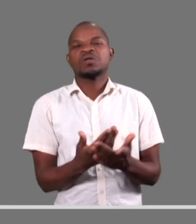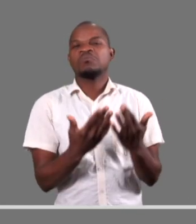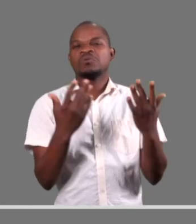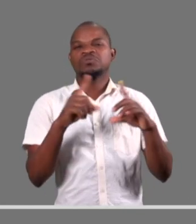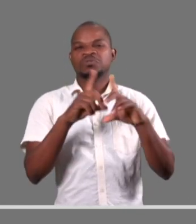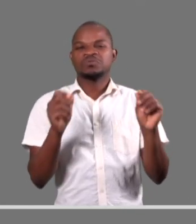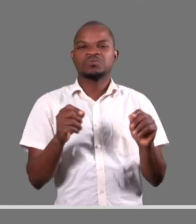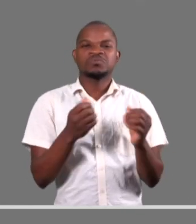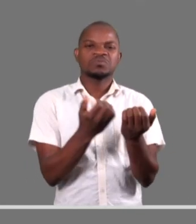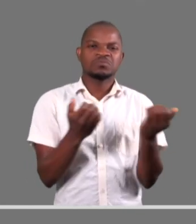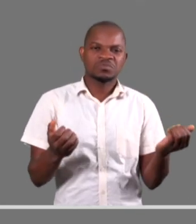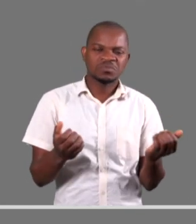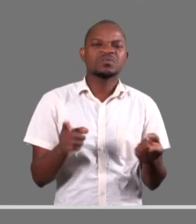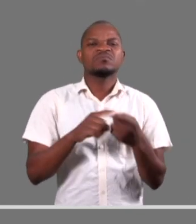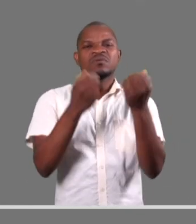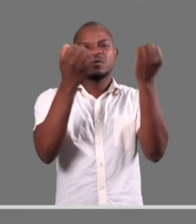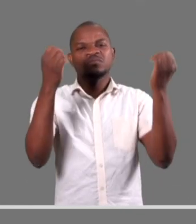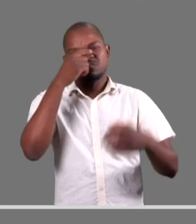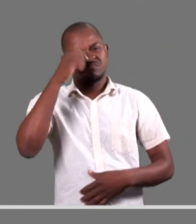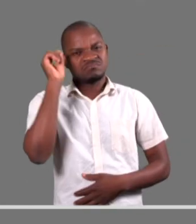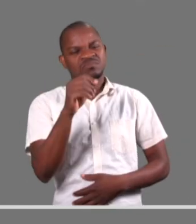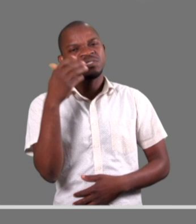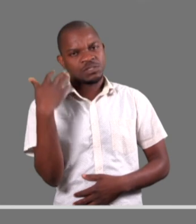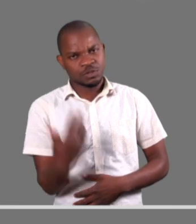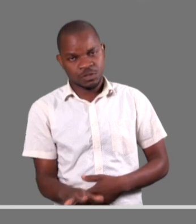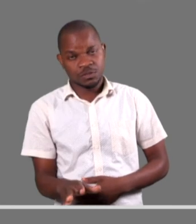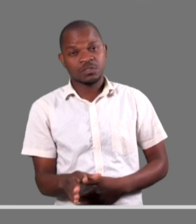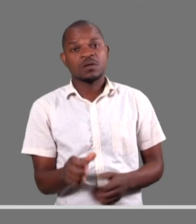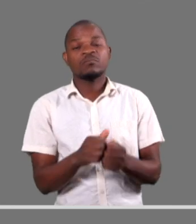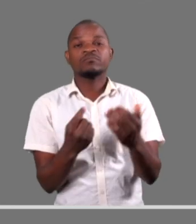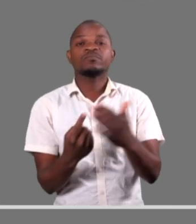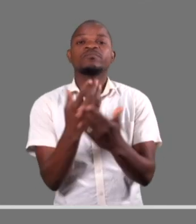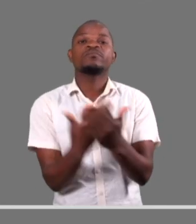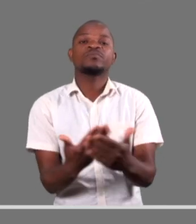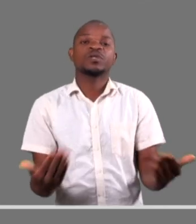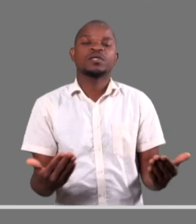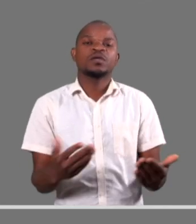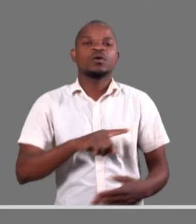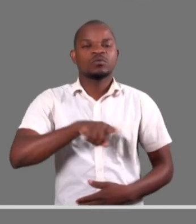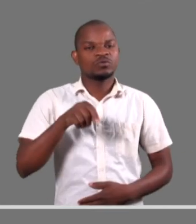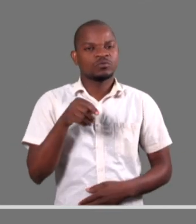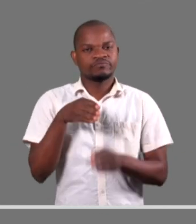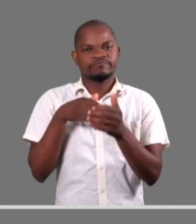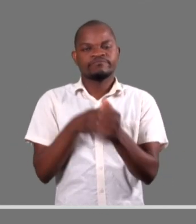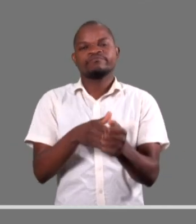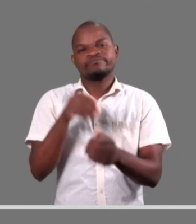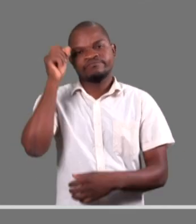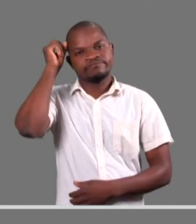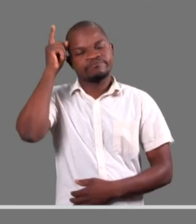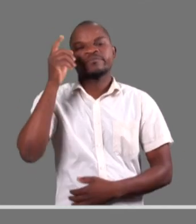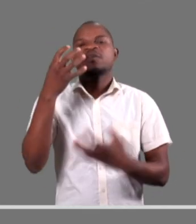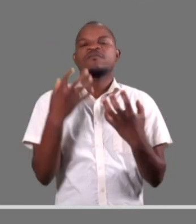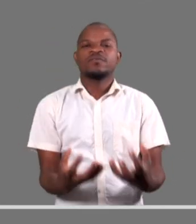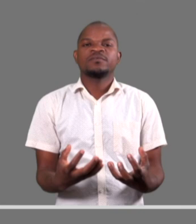O abandono, seja de criança, seja de adultos, acredito eu que acontece porque nós já perdemos esses valores básicos,